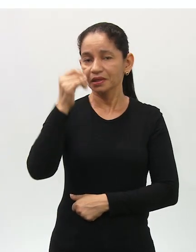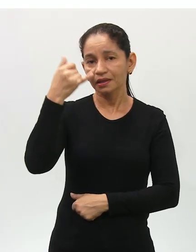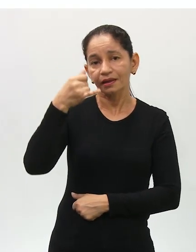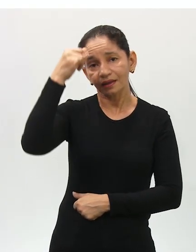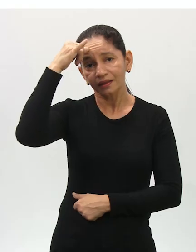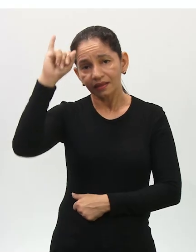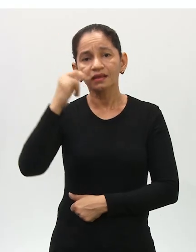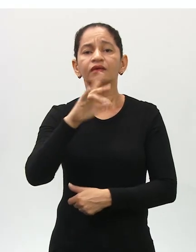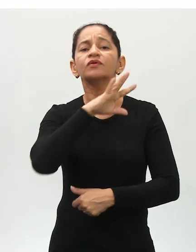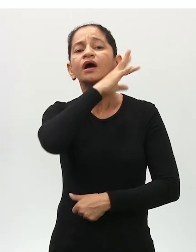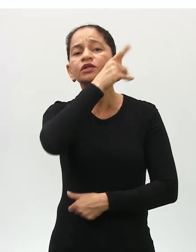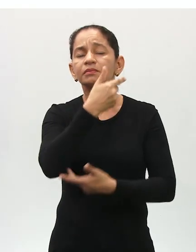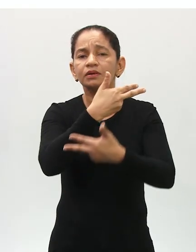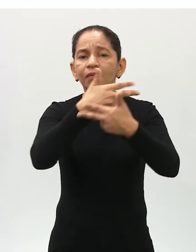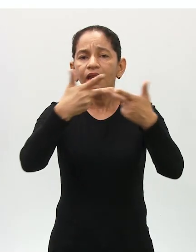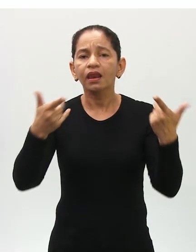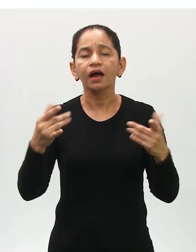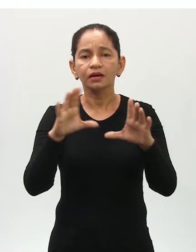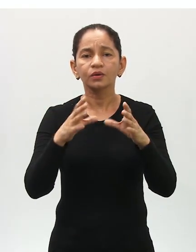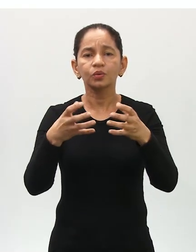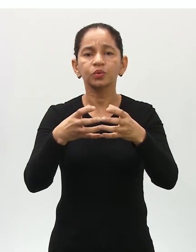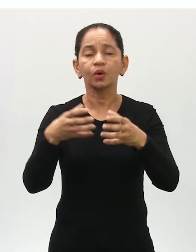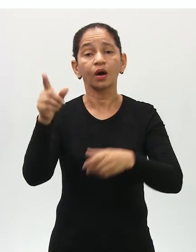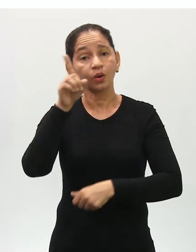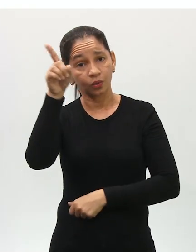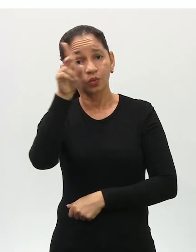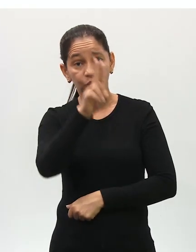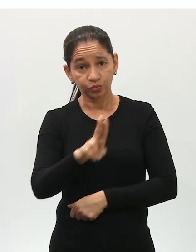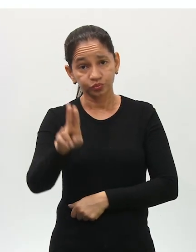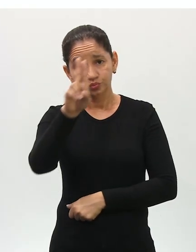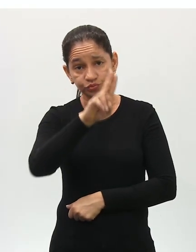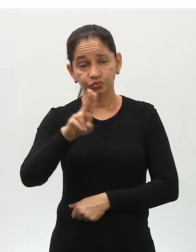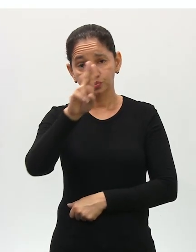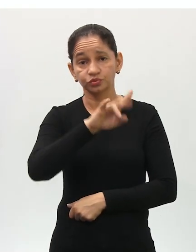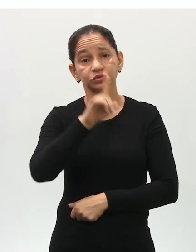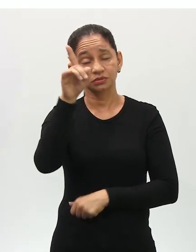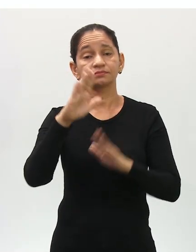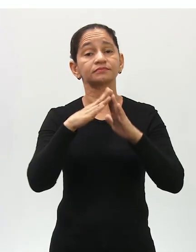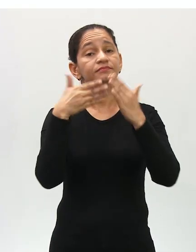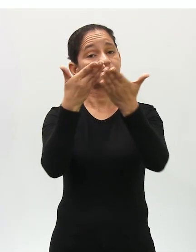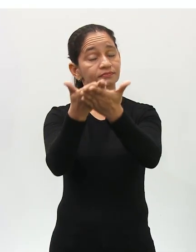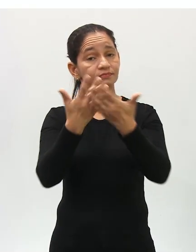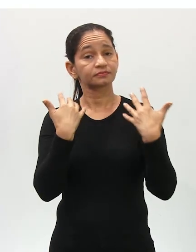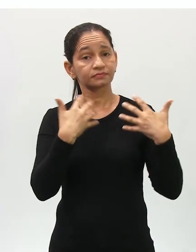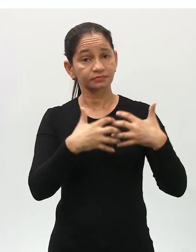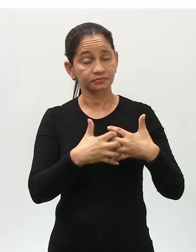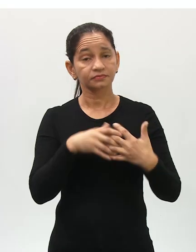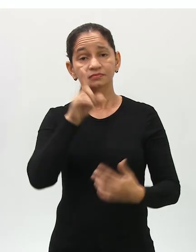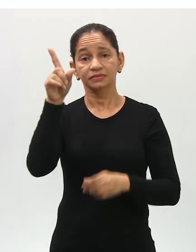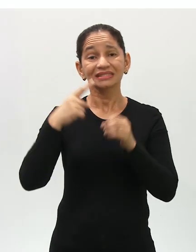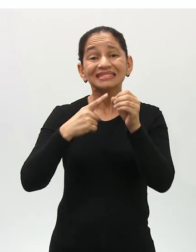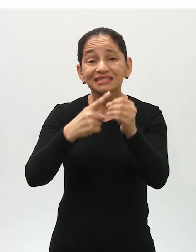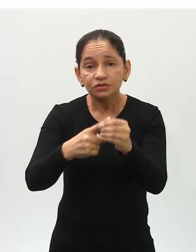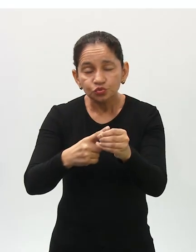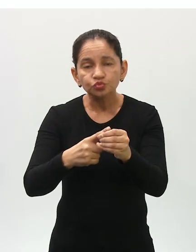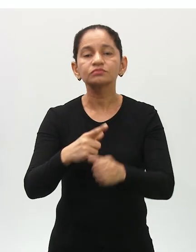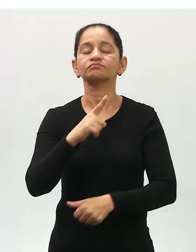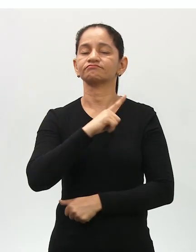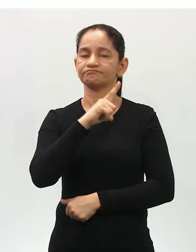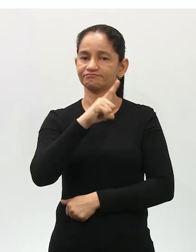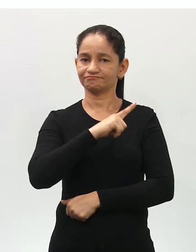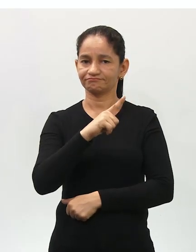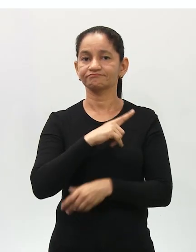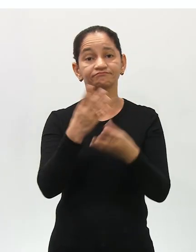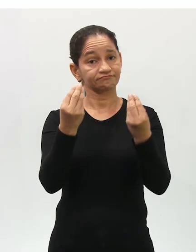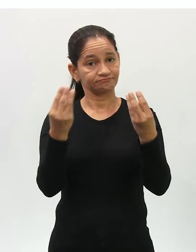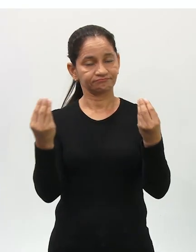suas galinhas, dos seus carneiros, né, dos porcos que tem lá na escola. A receita industrial, quando